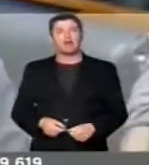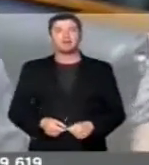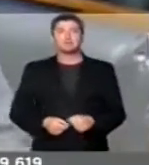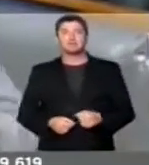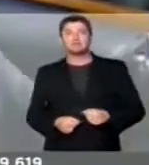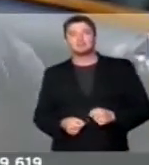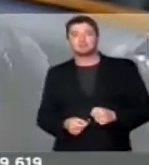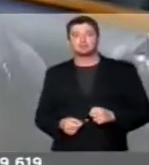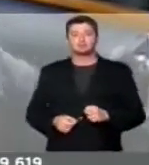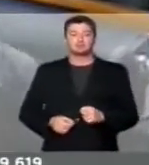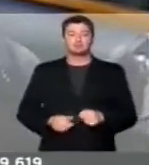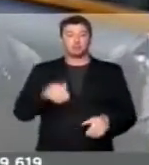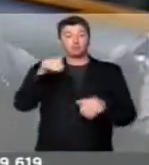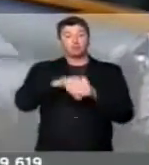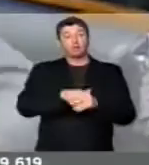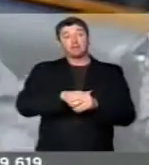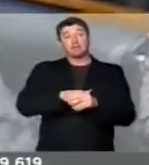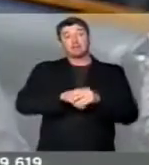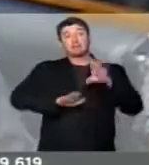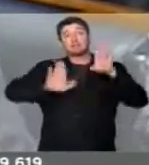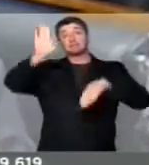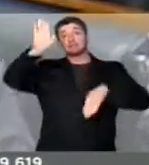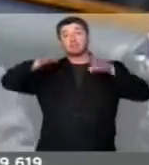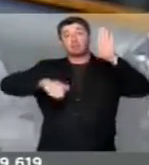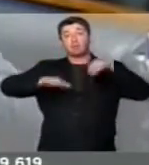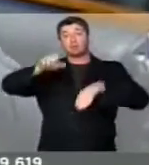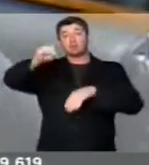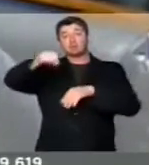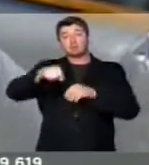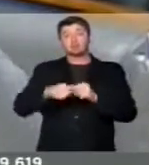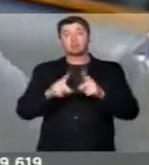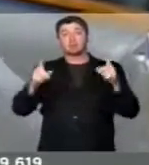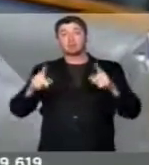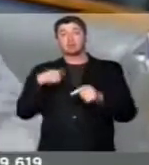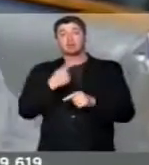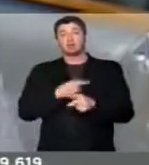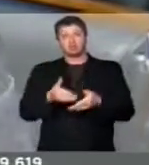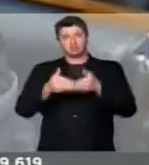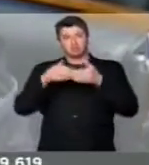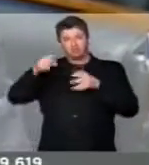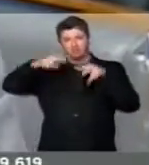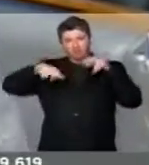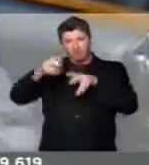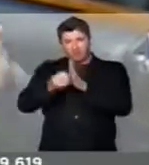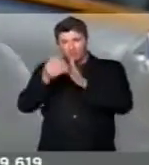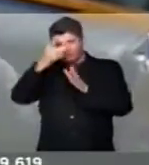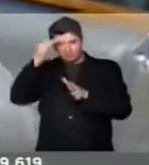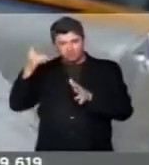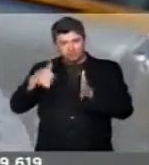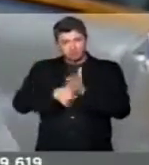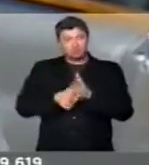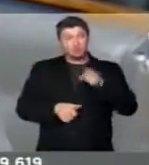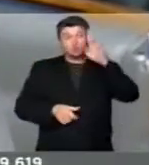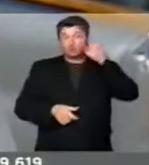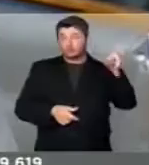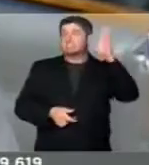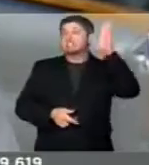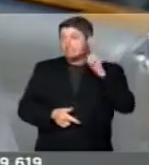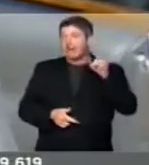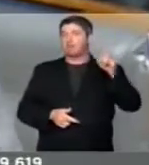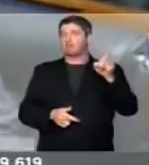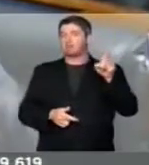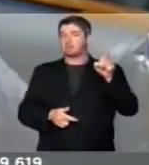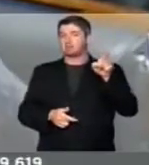deputado. Elas foram votadas simbolicamente, sem que nós pedíssemos verificação de quórum, e Vossa Excelência sabe muito